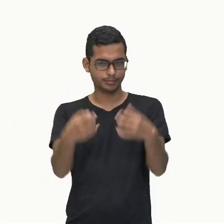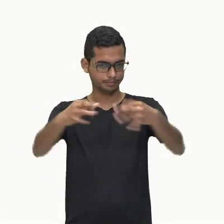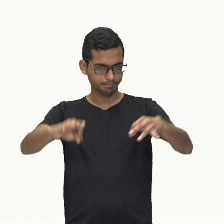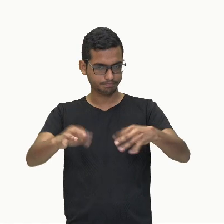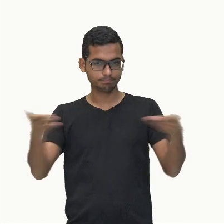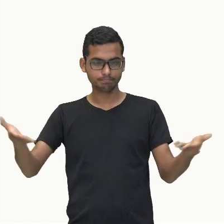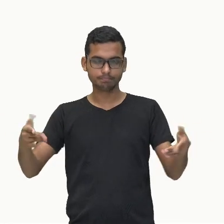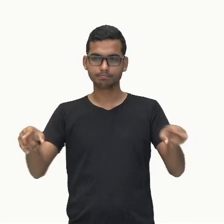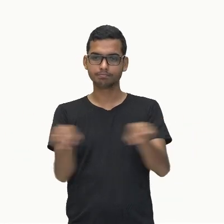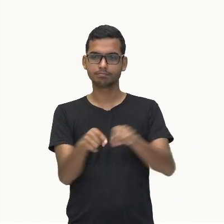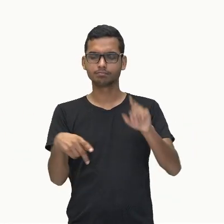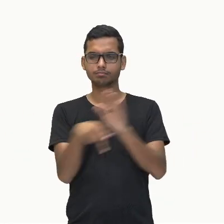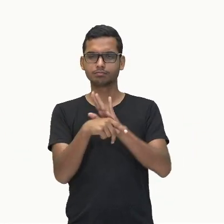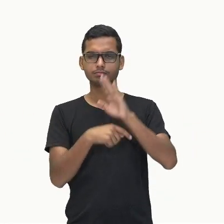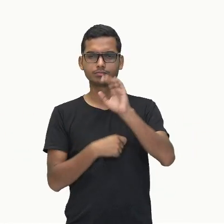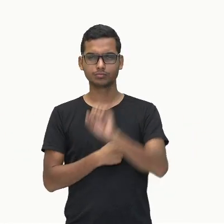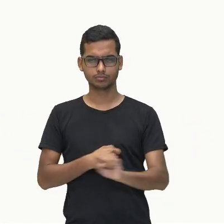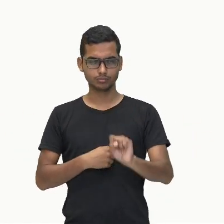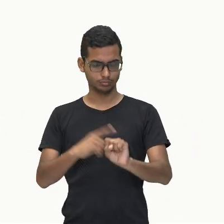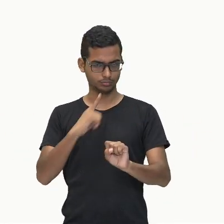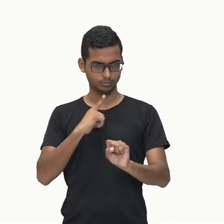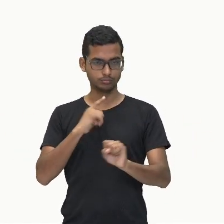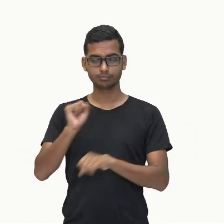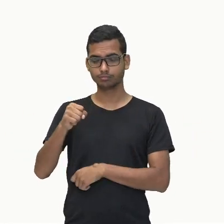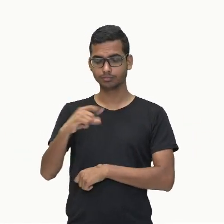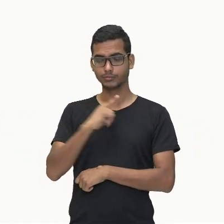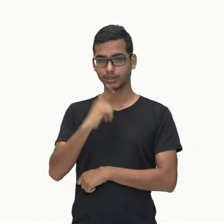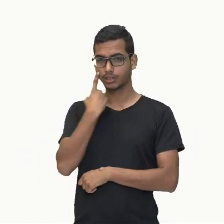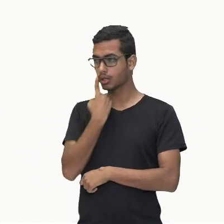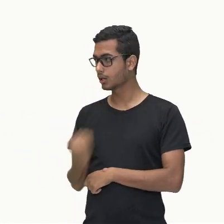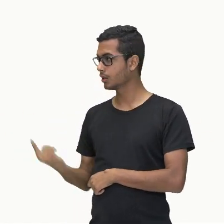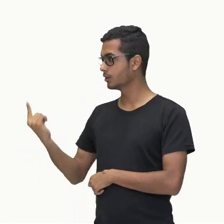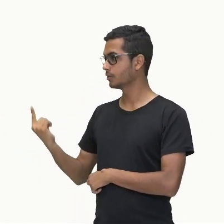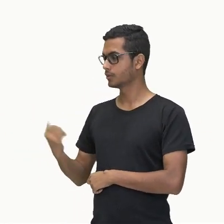nossa relação S, a gente tem. Temos